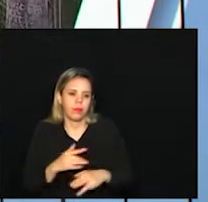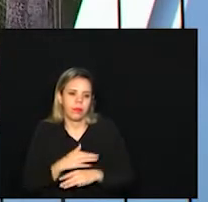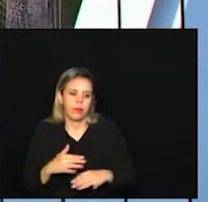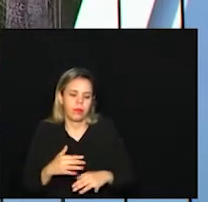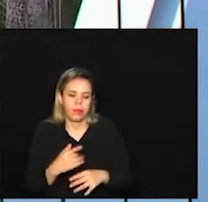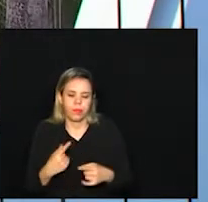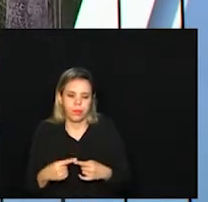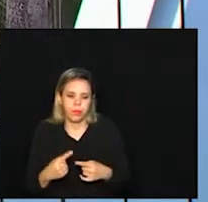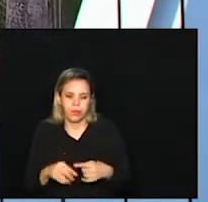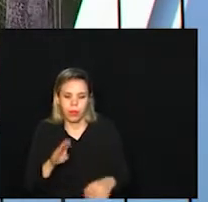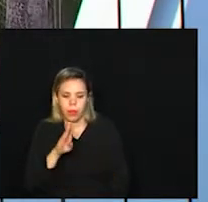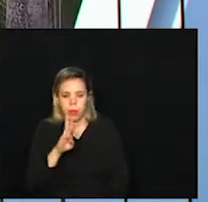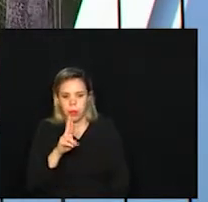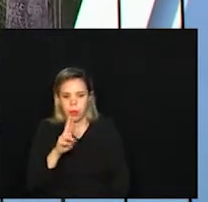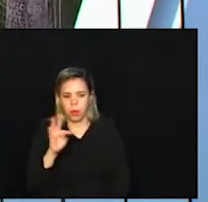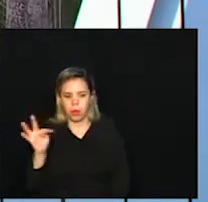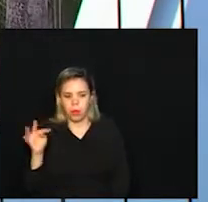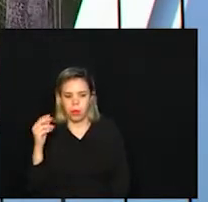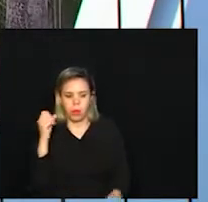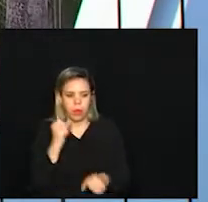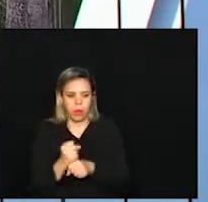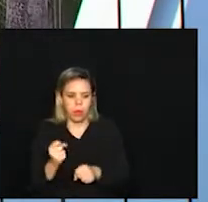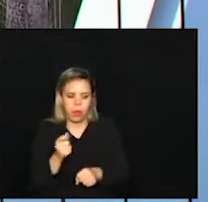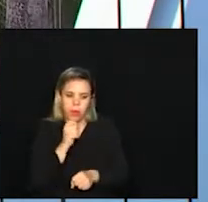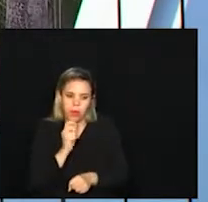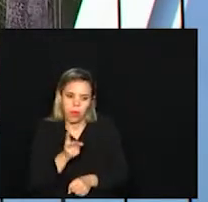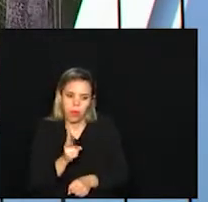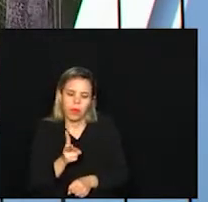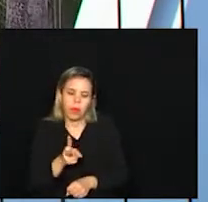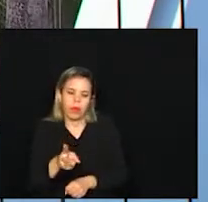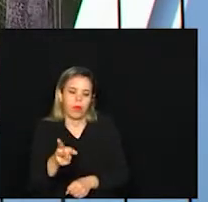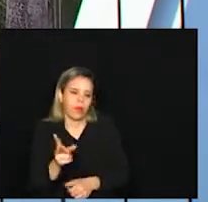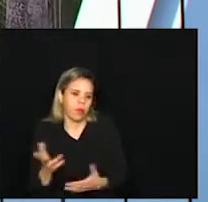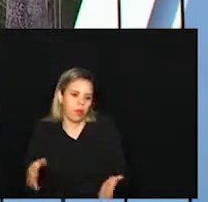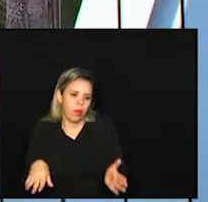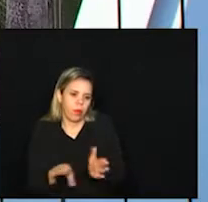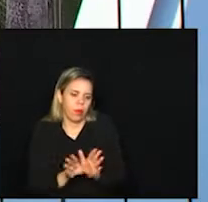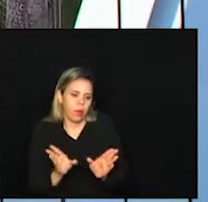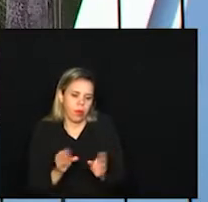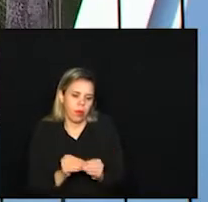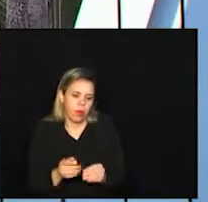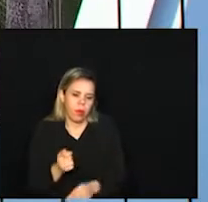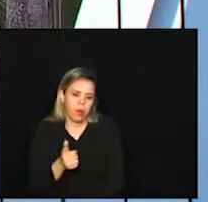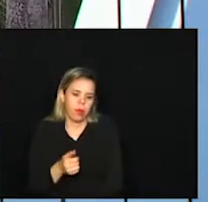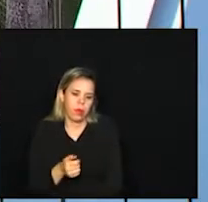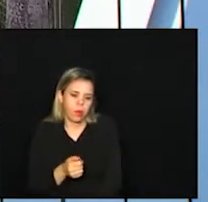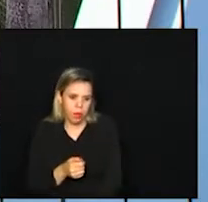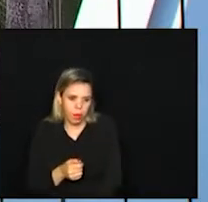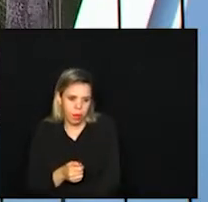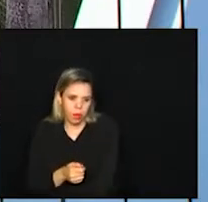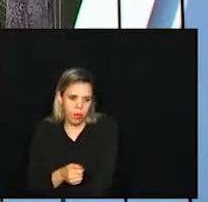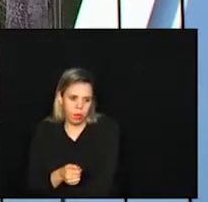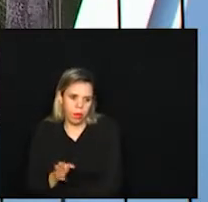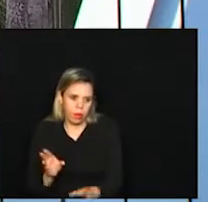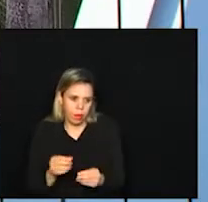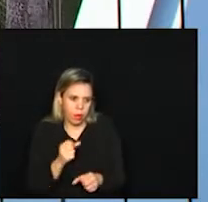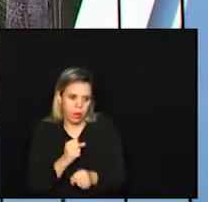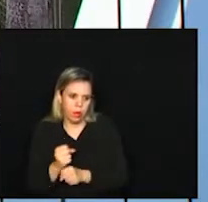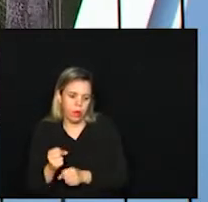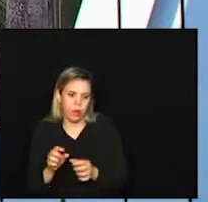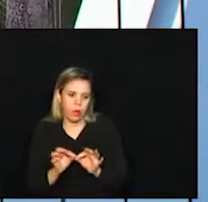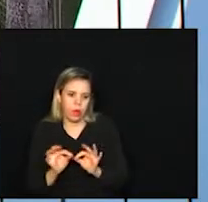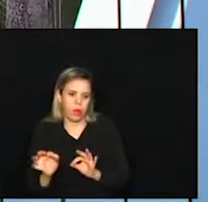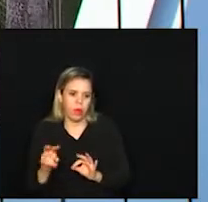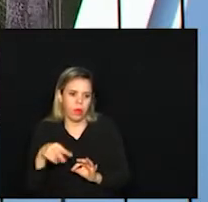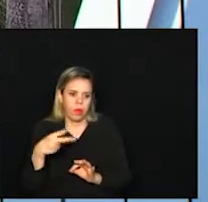porque o BRT é uma obra ainda inconclusa mas que tá chegando então tá Lindo delicado pela conclusão e até